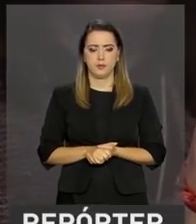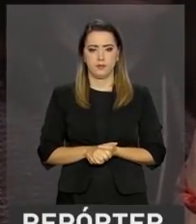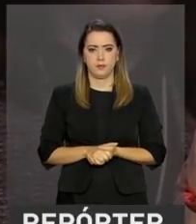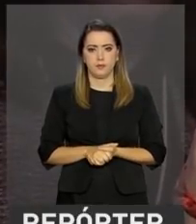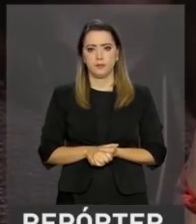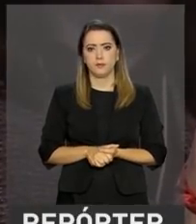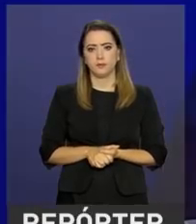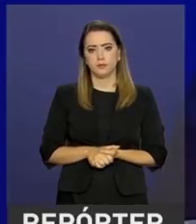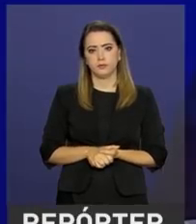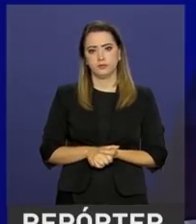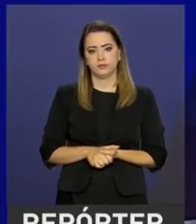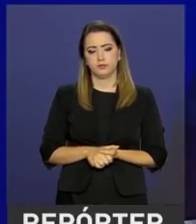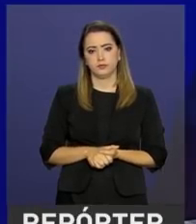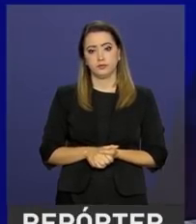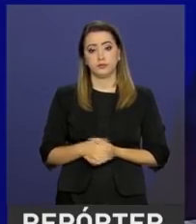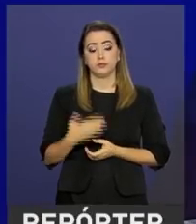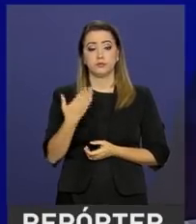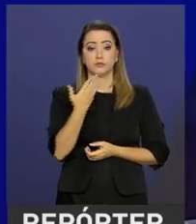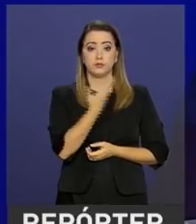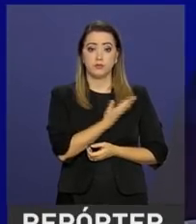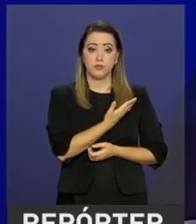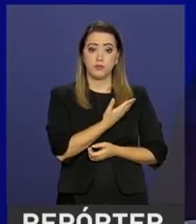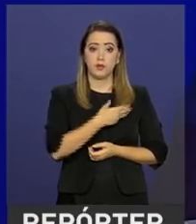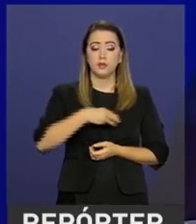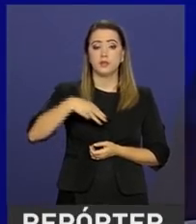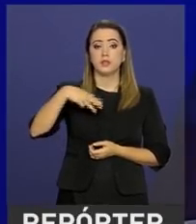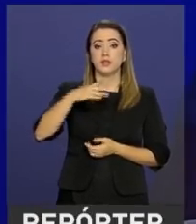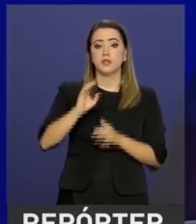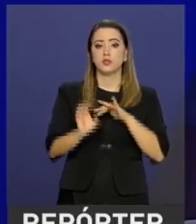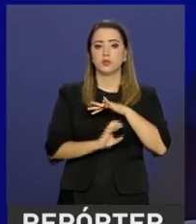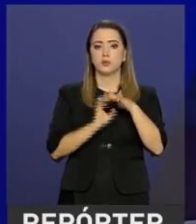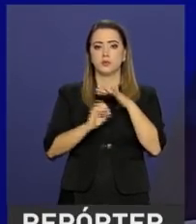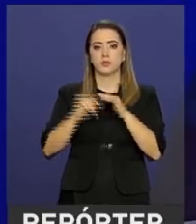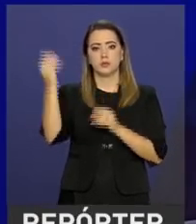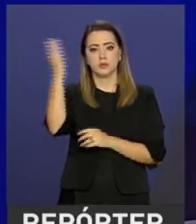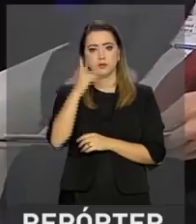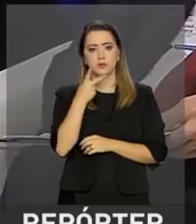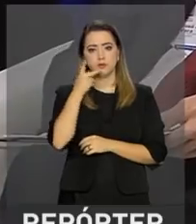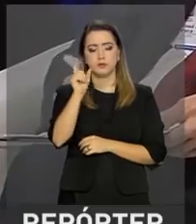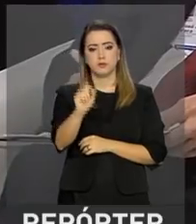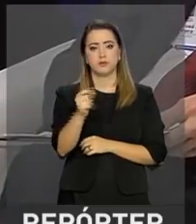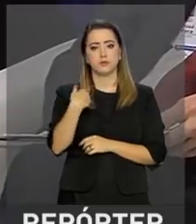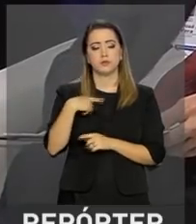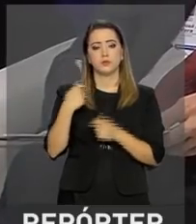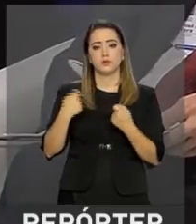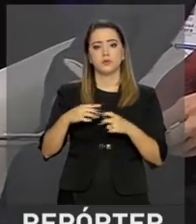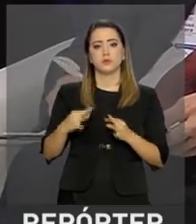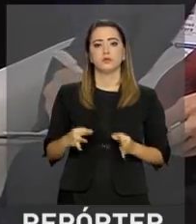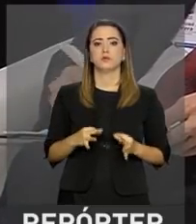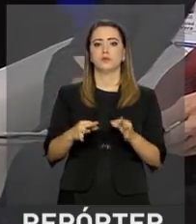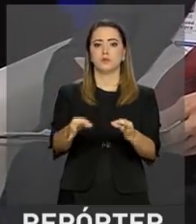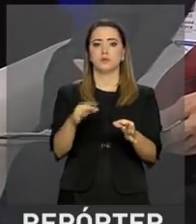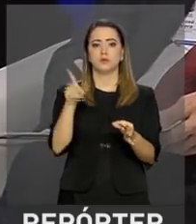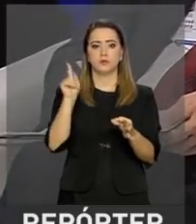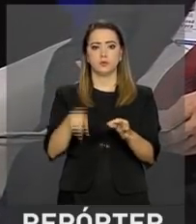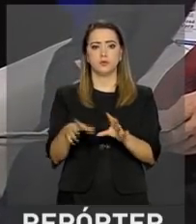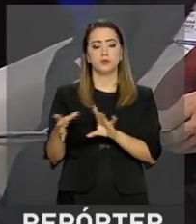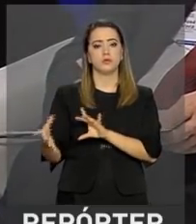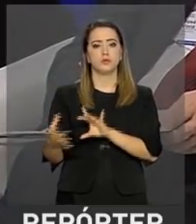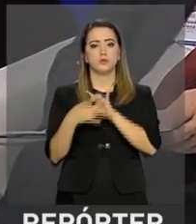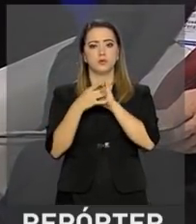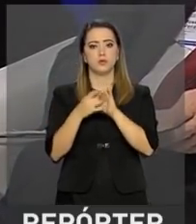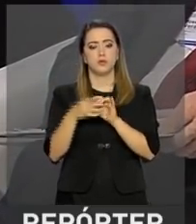produto interno bruto já a gerente geral da microsoft no brasil paula bellizia defendeu que a tecnologia é uma ferramenta